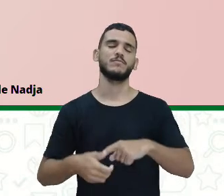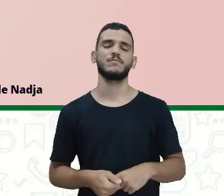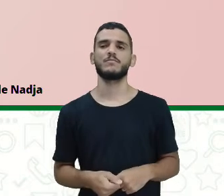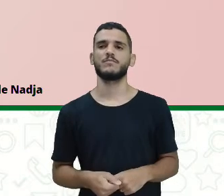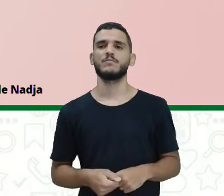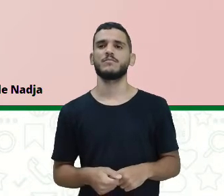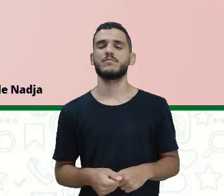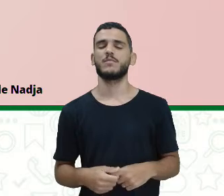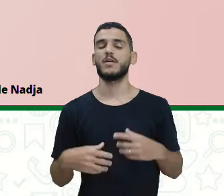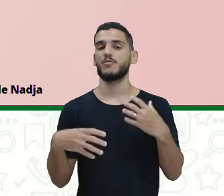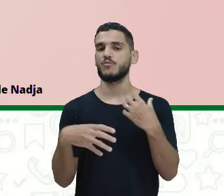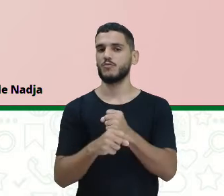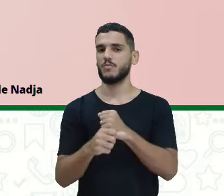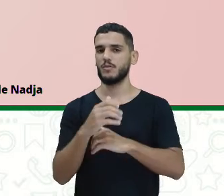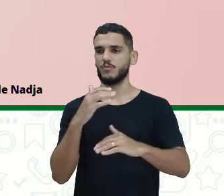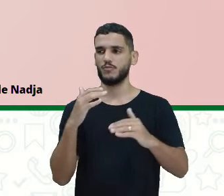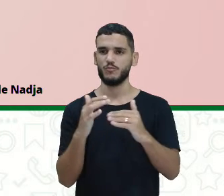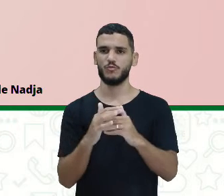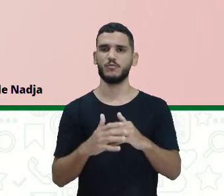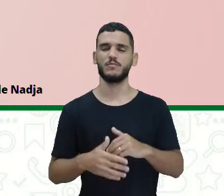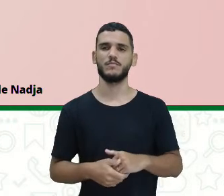Então, somando tudo isso,